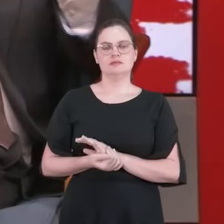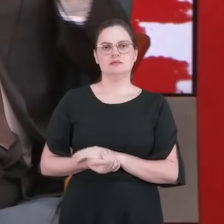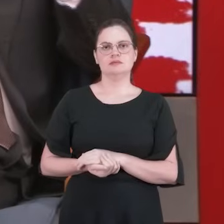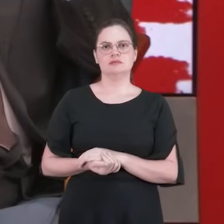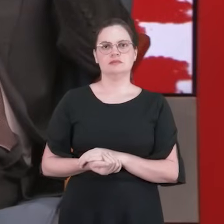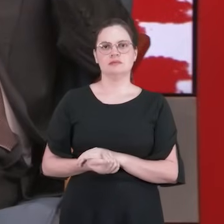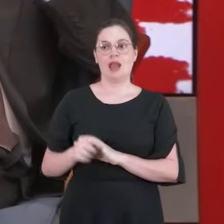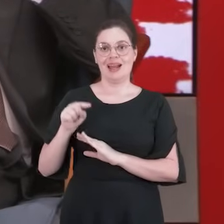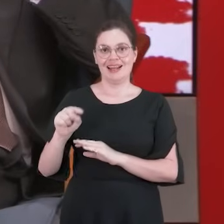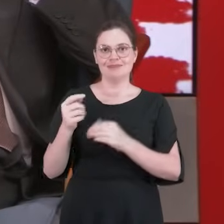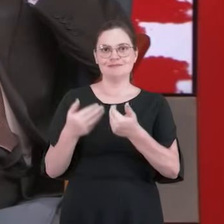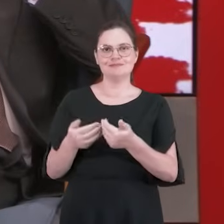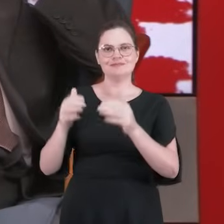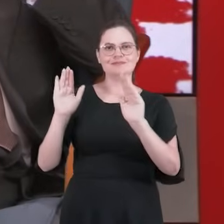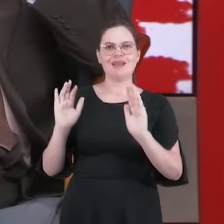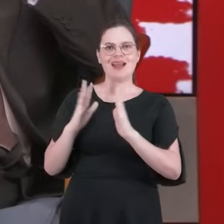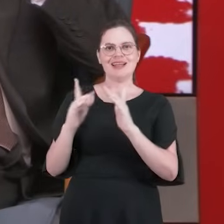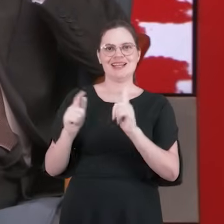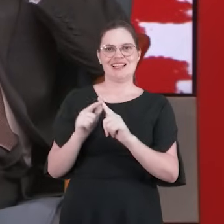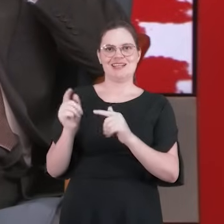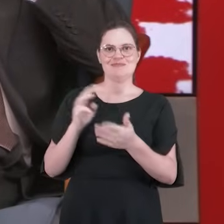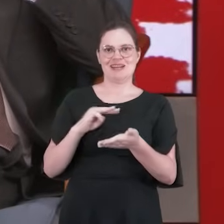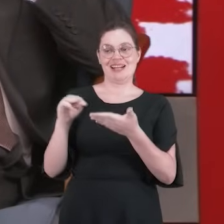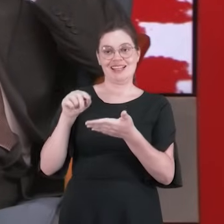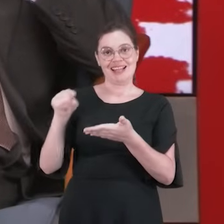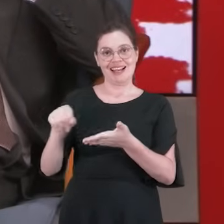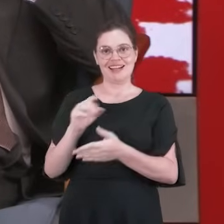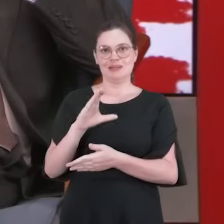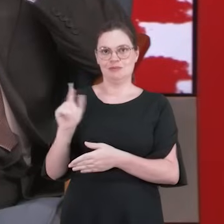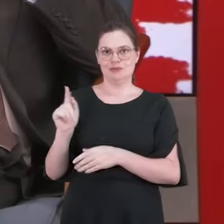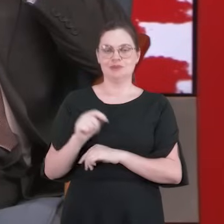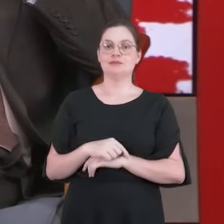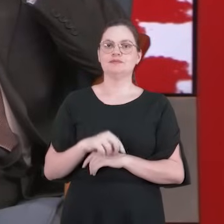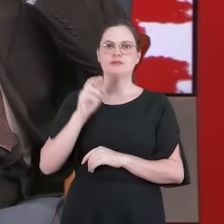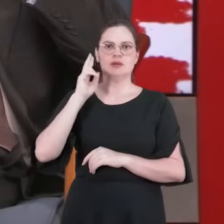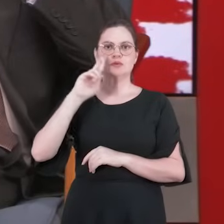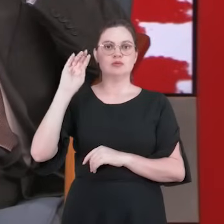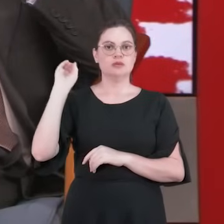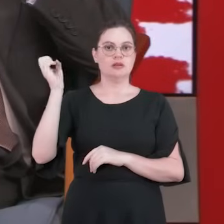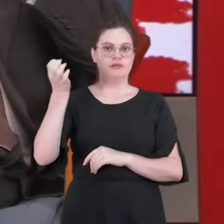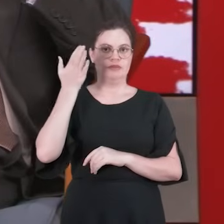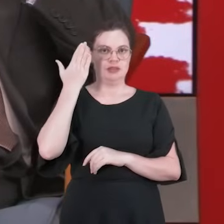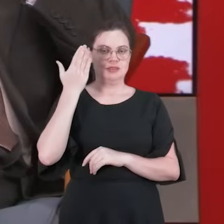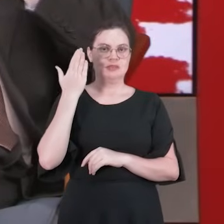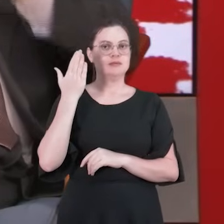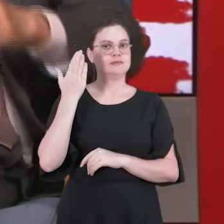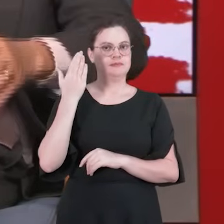A consagração do templo de Campo Grande. O Senhor deu uma revelação